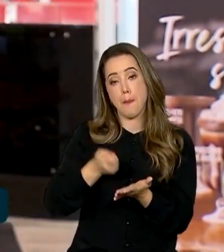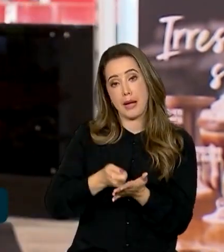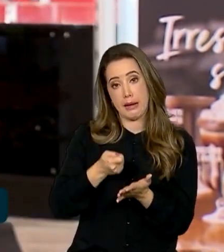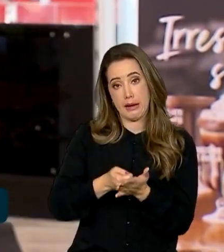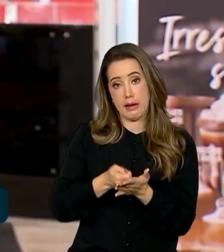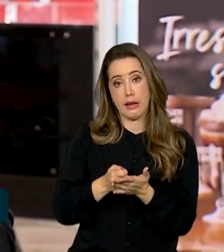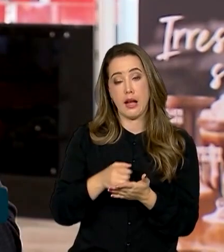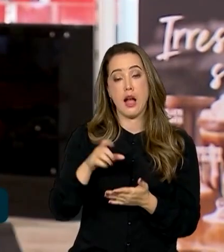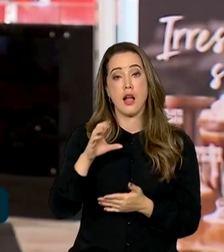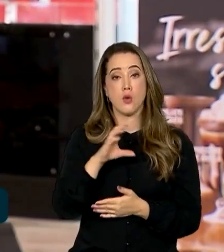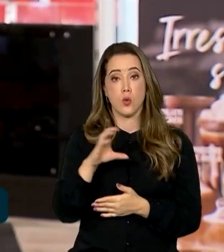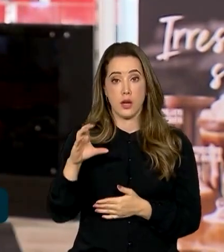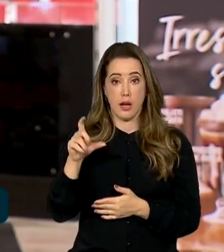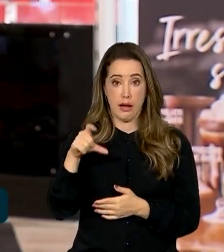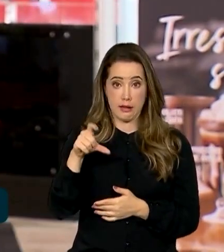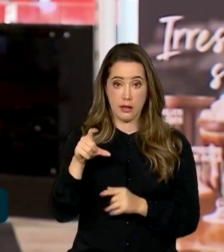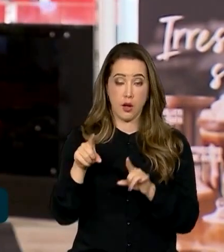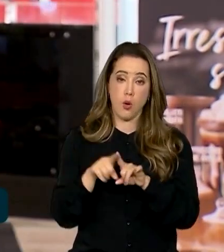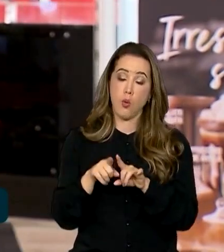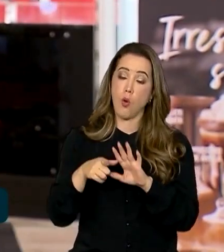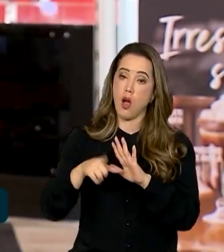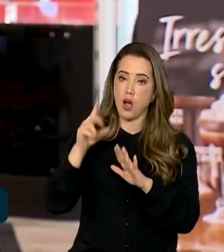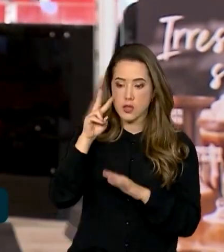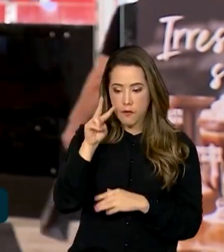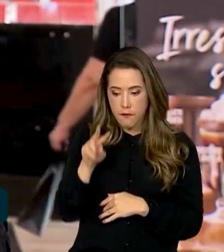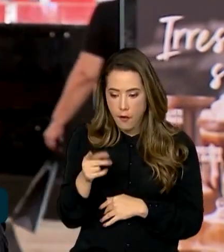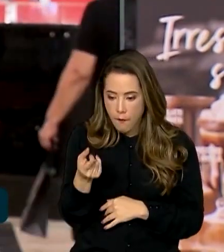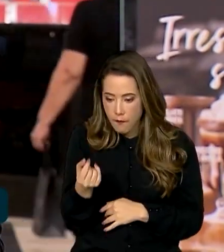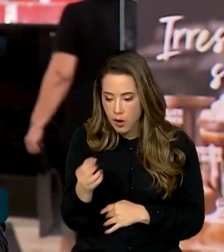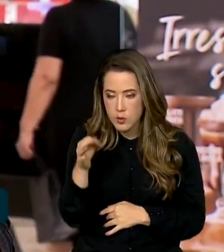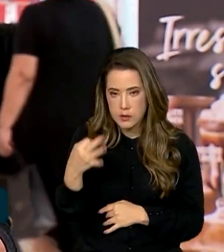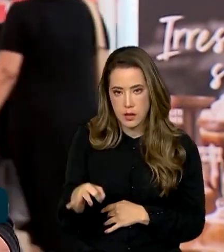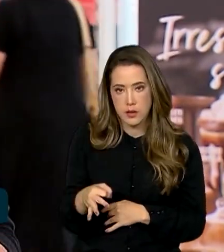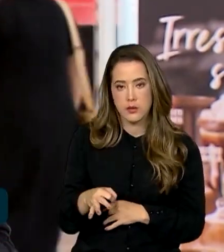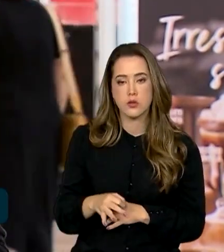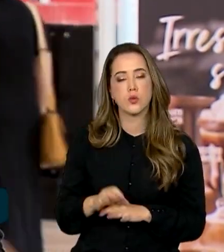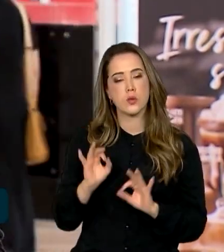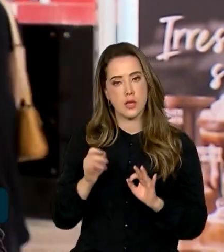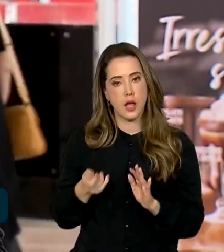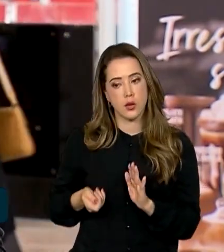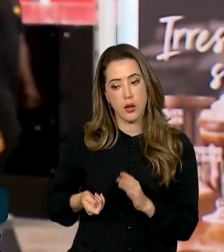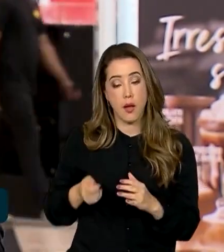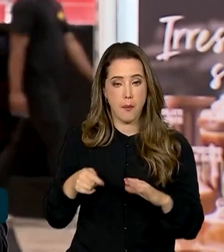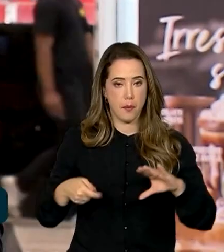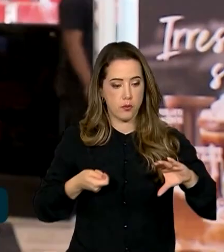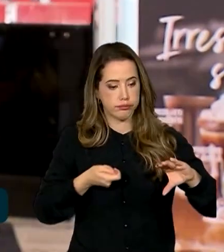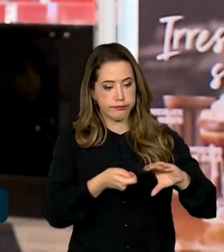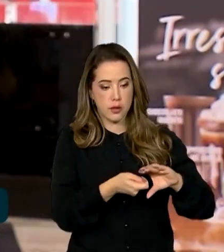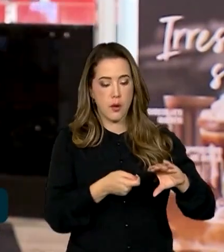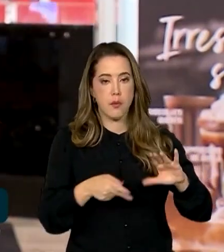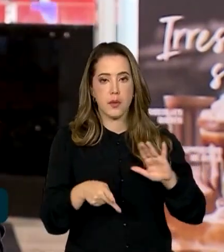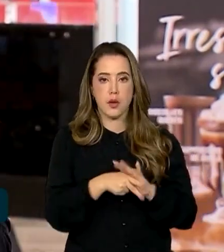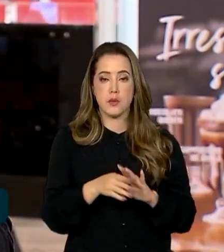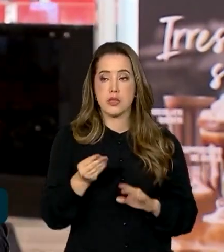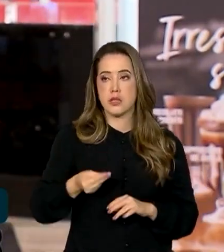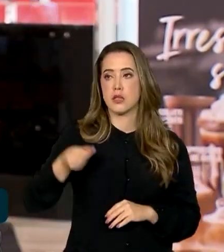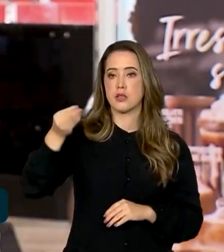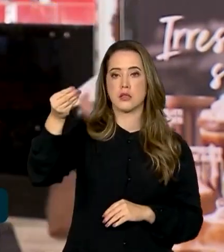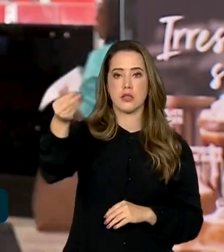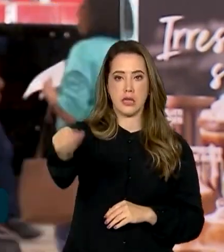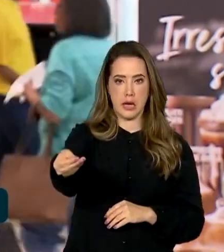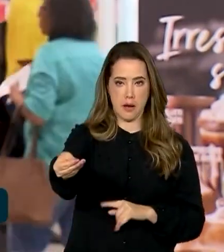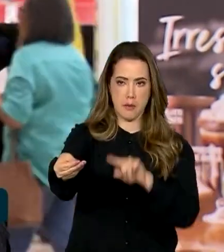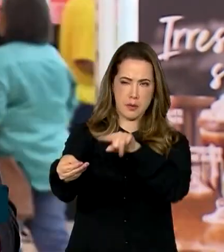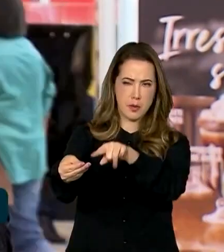maquininha antes de digitar a senha. O ideal é que o próprio consumidor insira o cartão na máquina. Se ele entregar o cartão para o